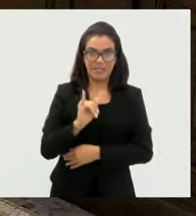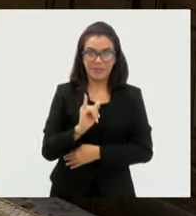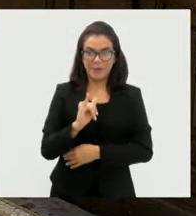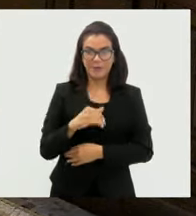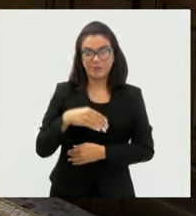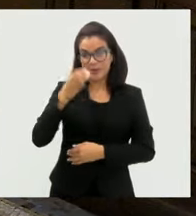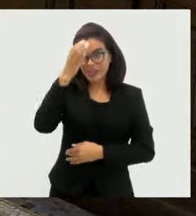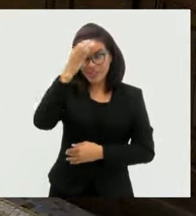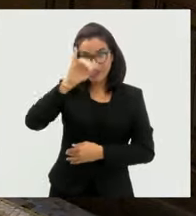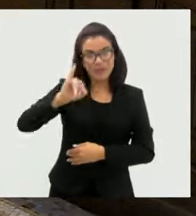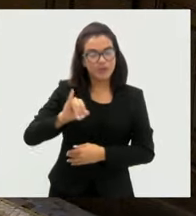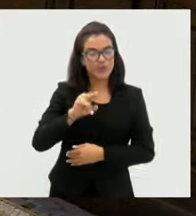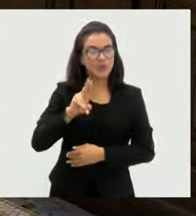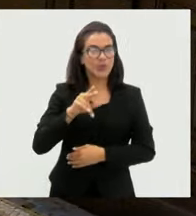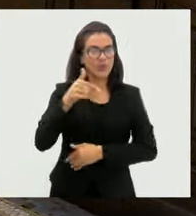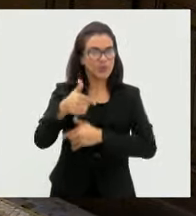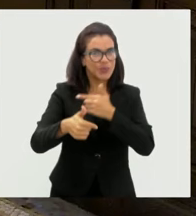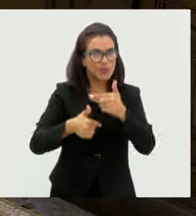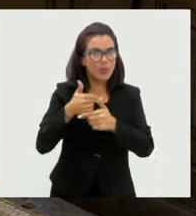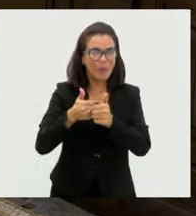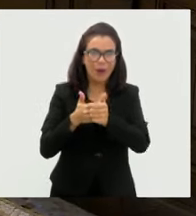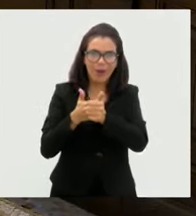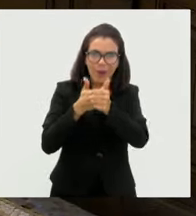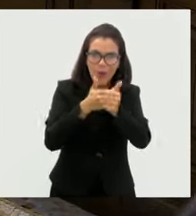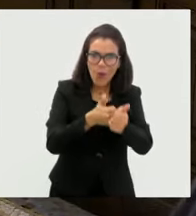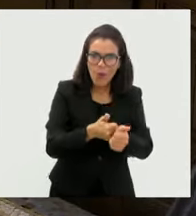Ju faz um trabalho de acompanhamento